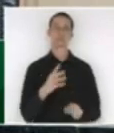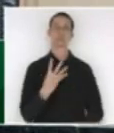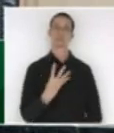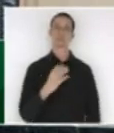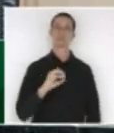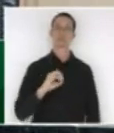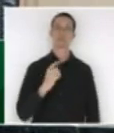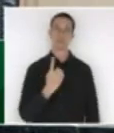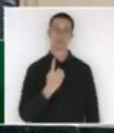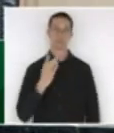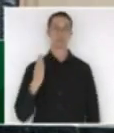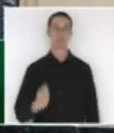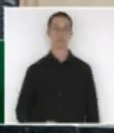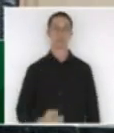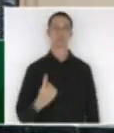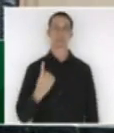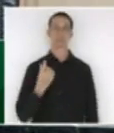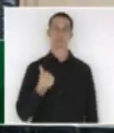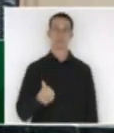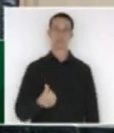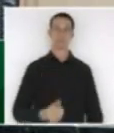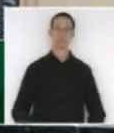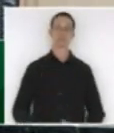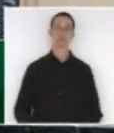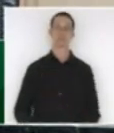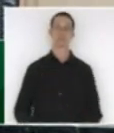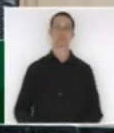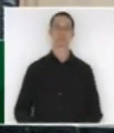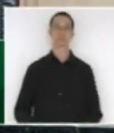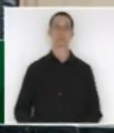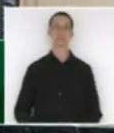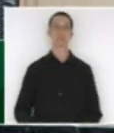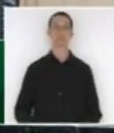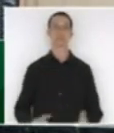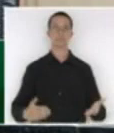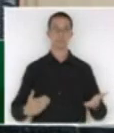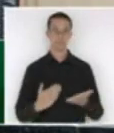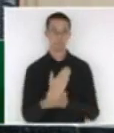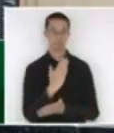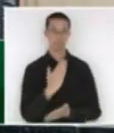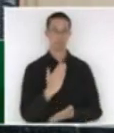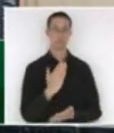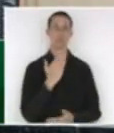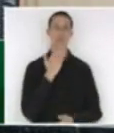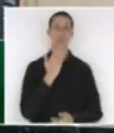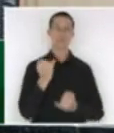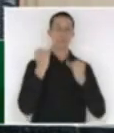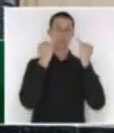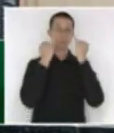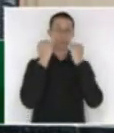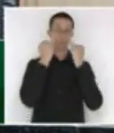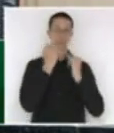0401/2016. Foram aprovados o pedido de informação de número